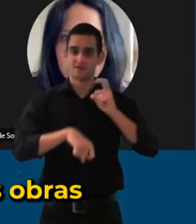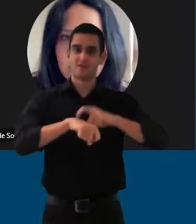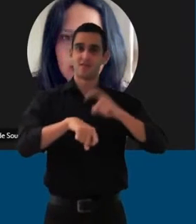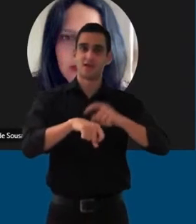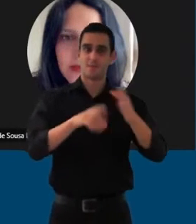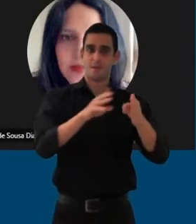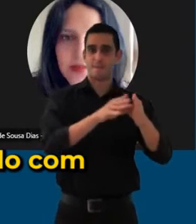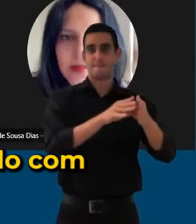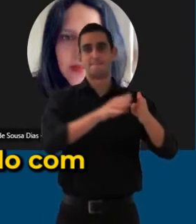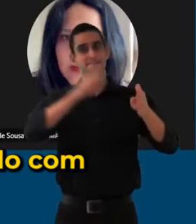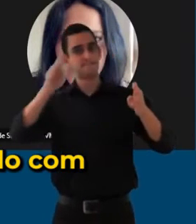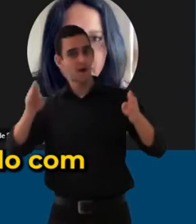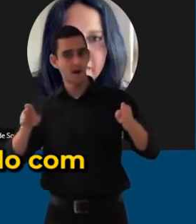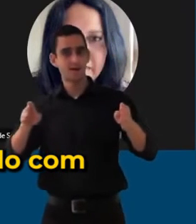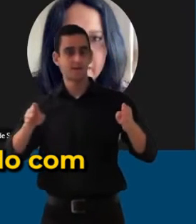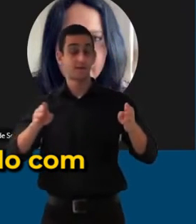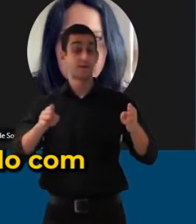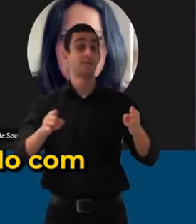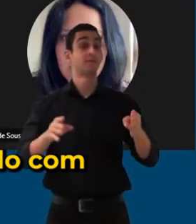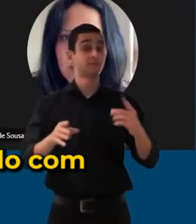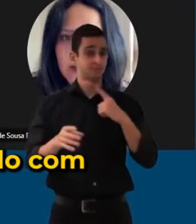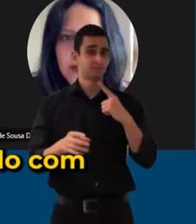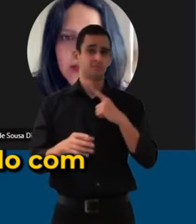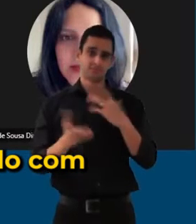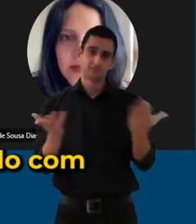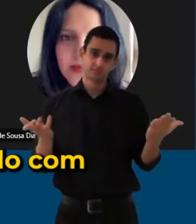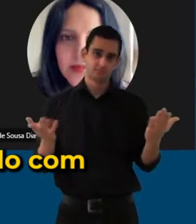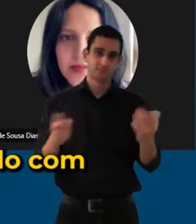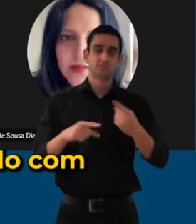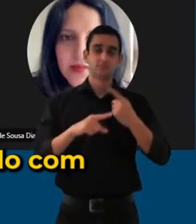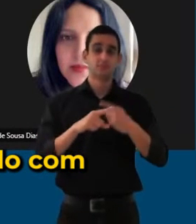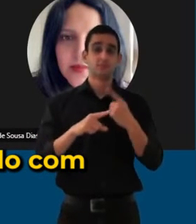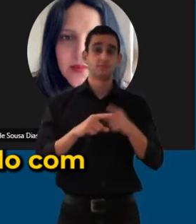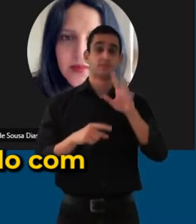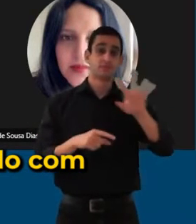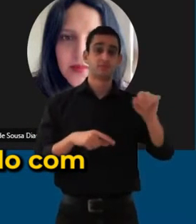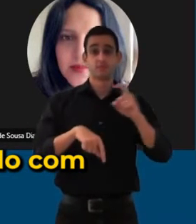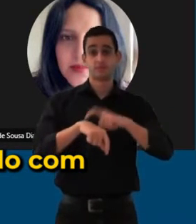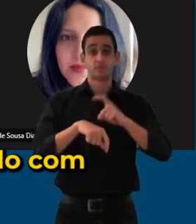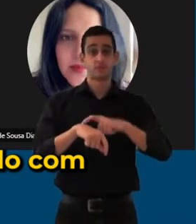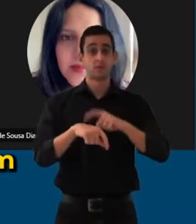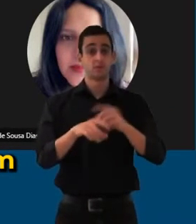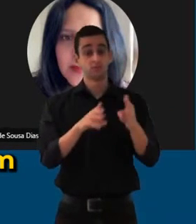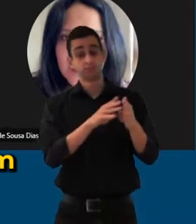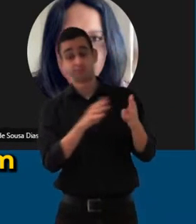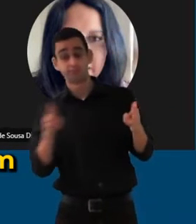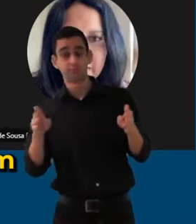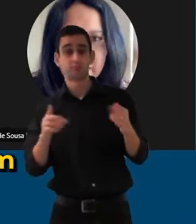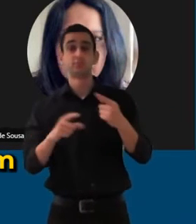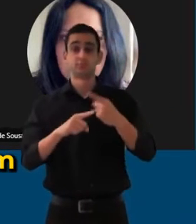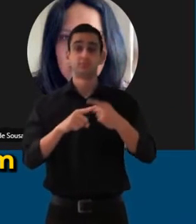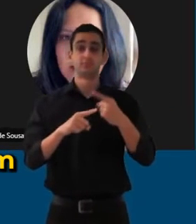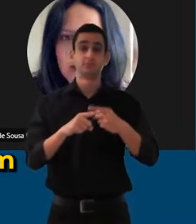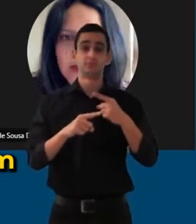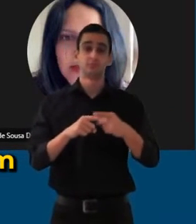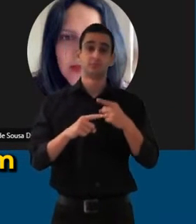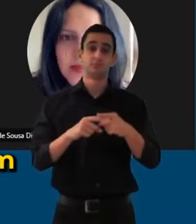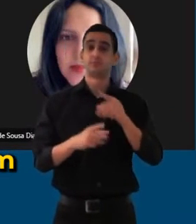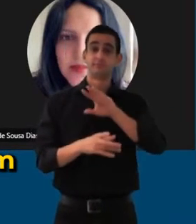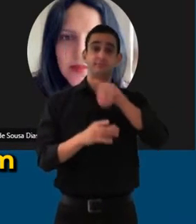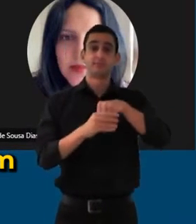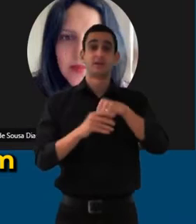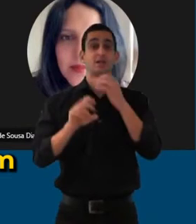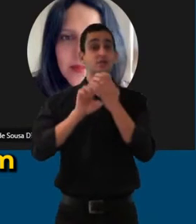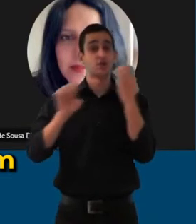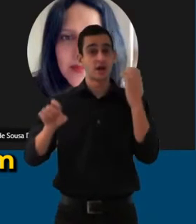as obras acabem ultrapassando, né, o prazo que é acertado com o engenheiro, essa coisa toda, porque numa obra de engenharia sempre